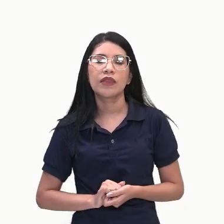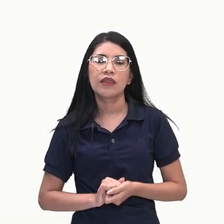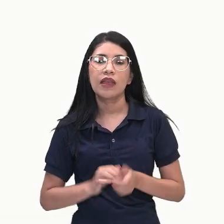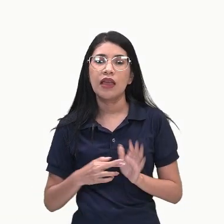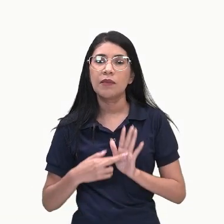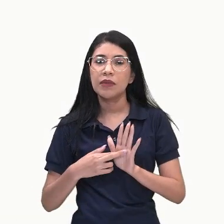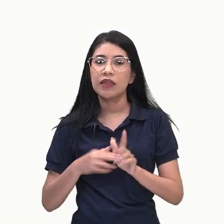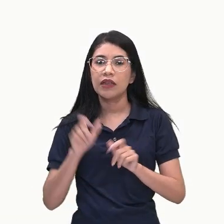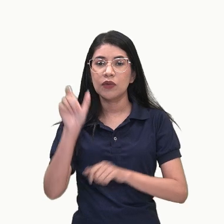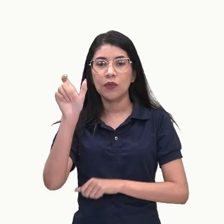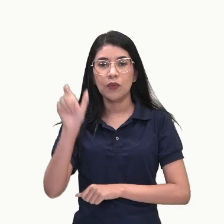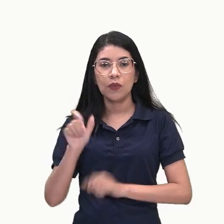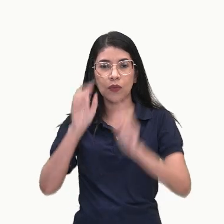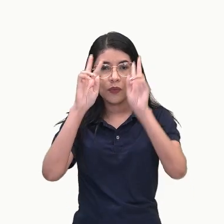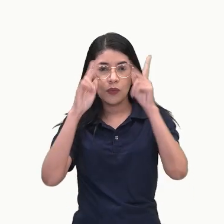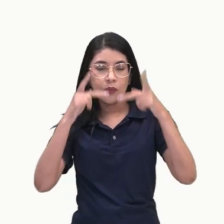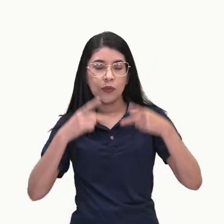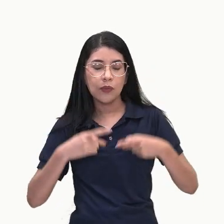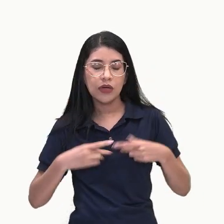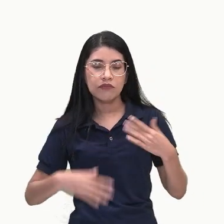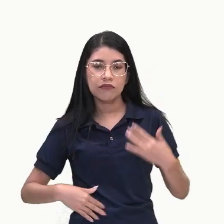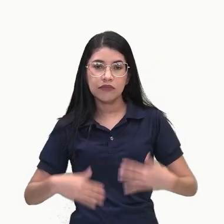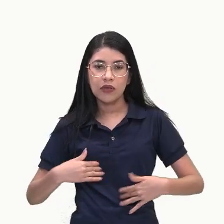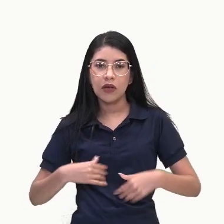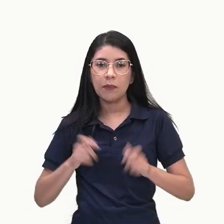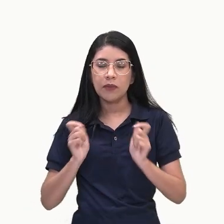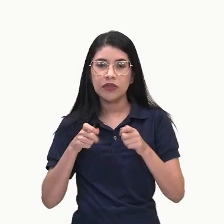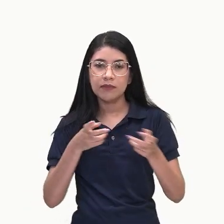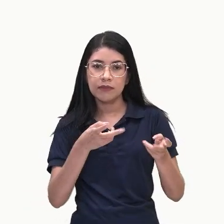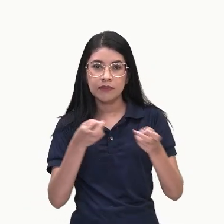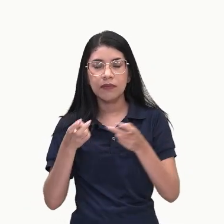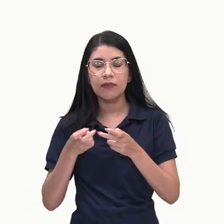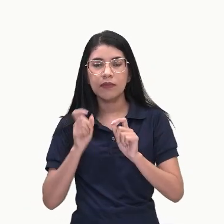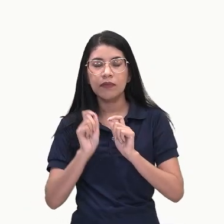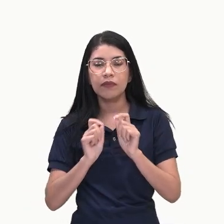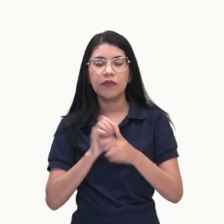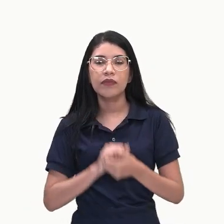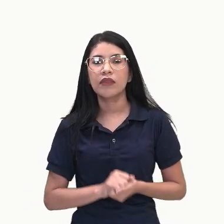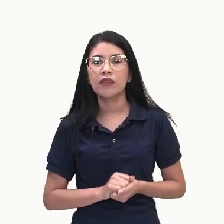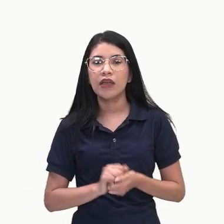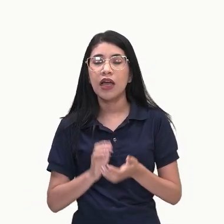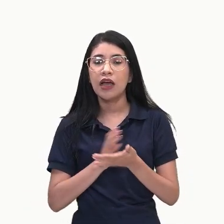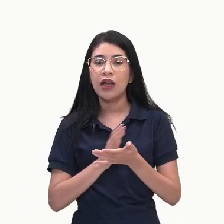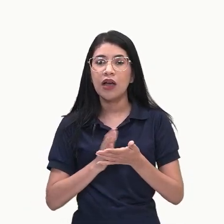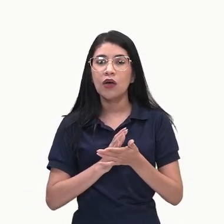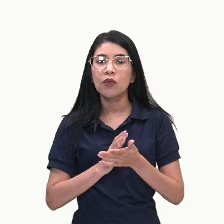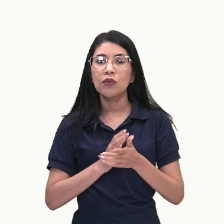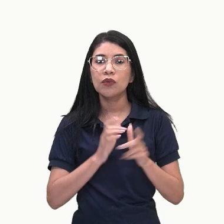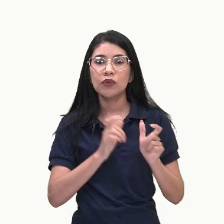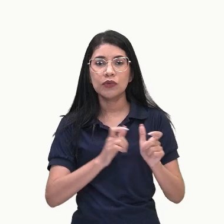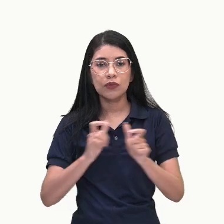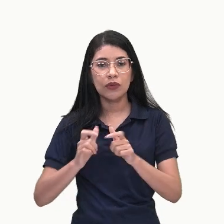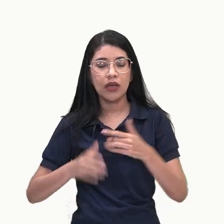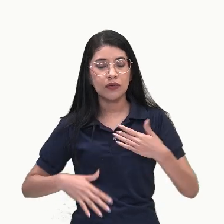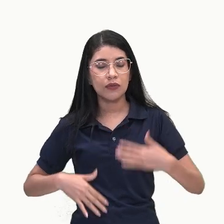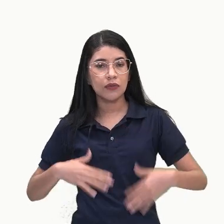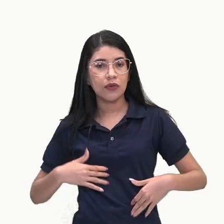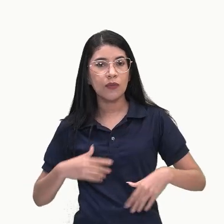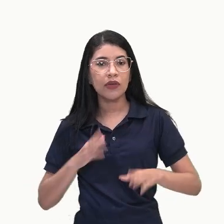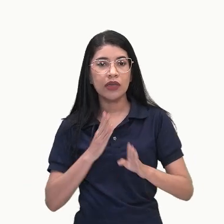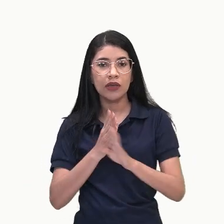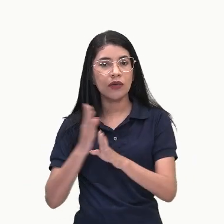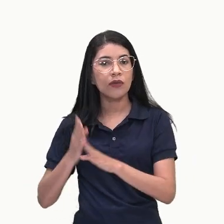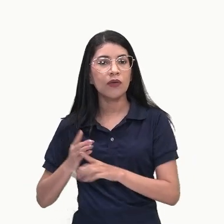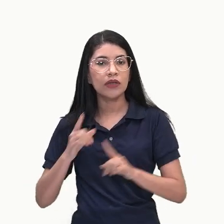corpo humano, onde você consegue visualizar algumas regiões, né, onde a gente encontra tipos diferentes